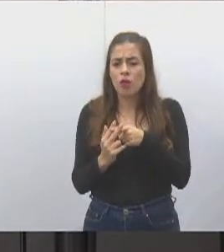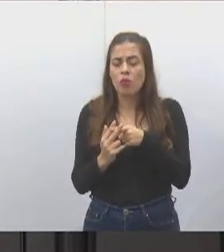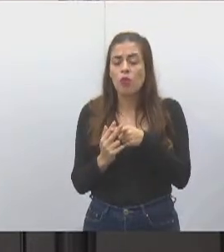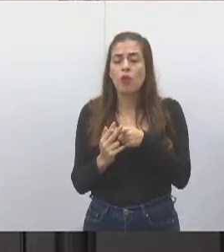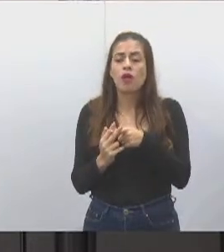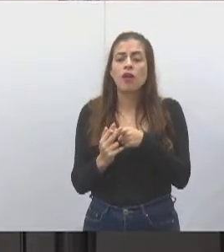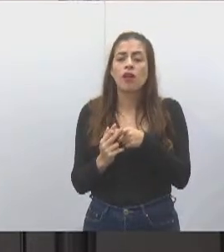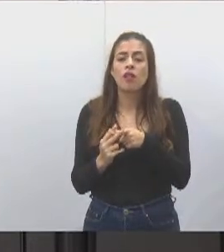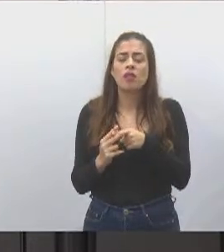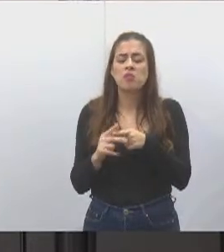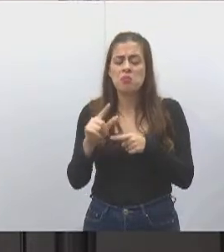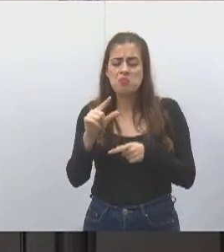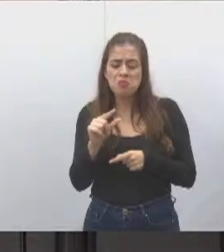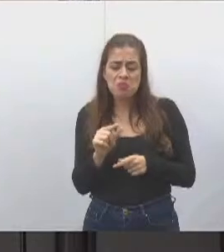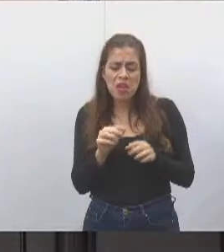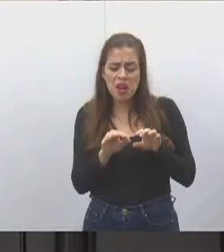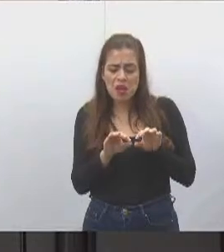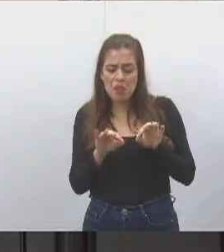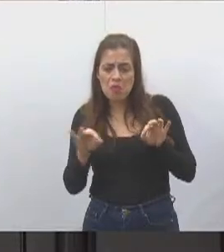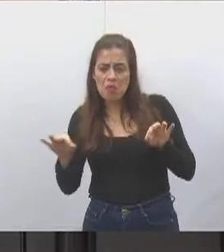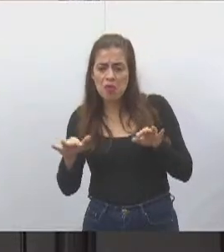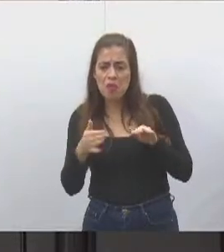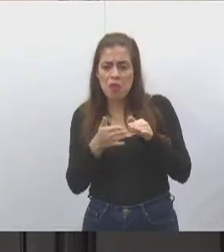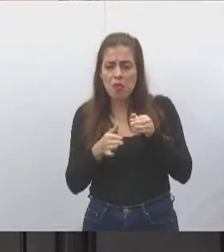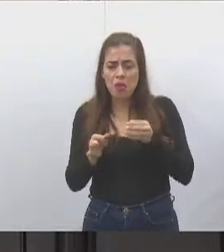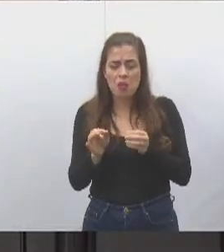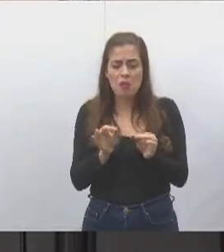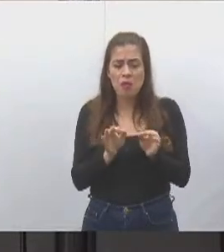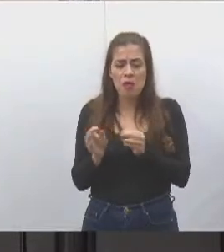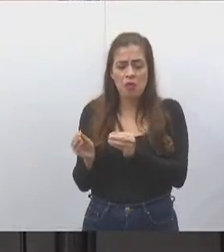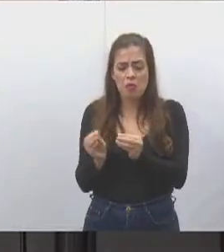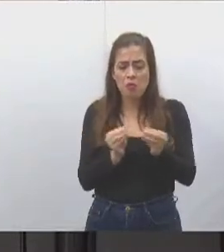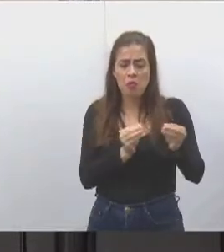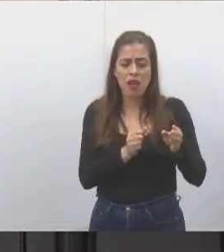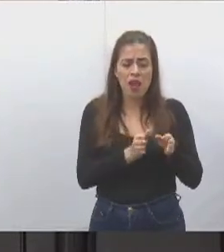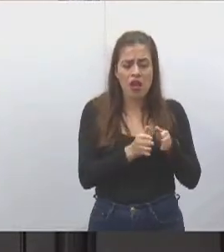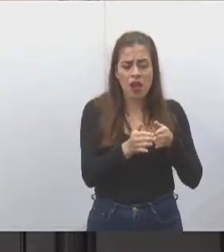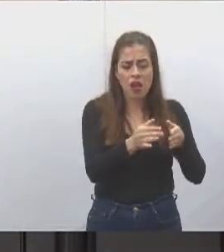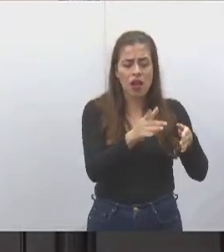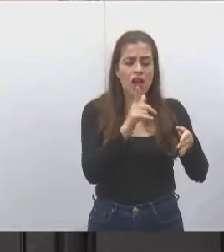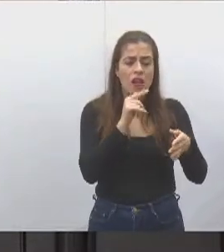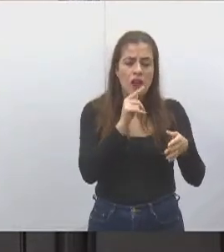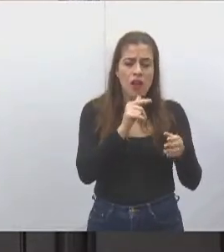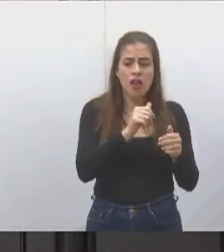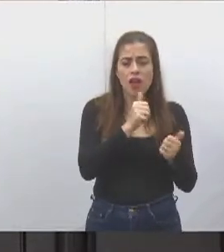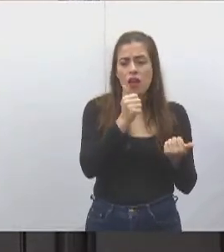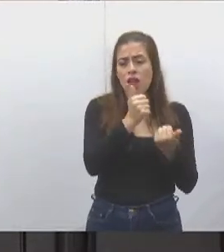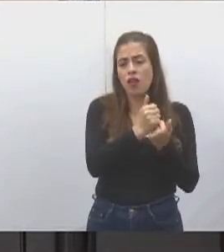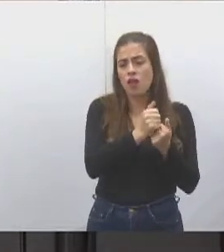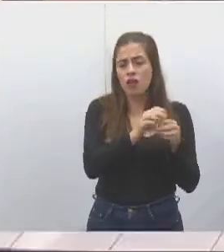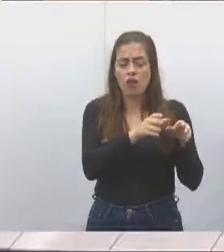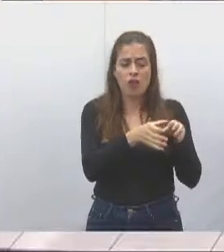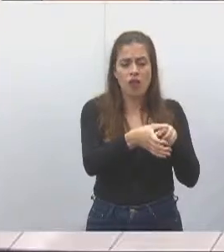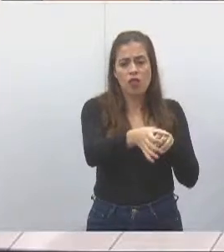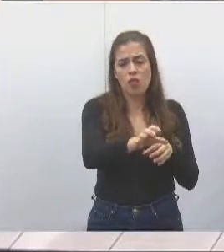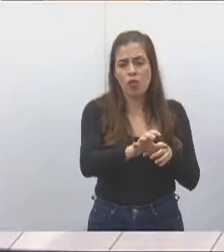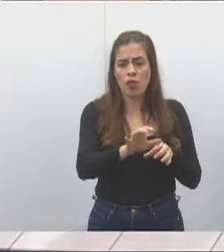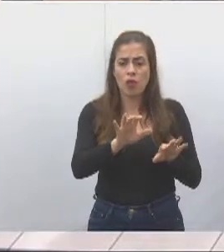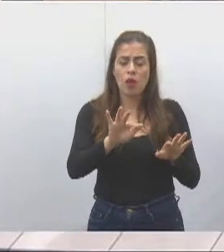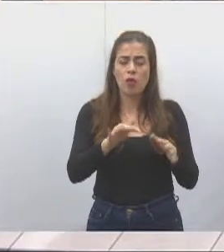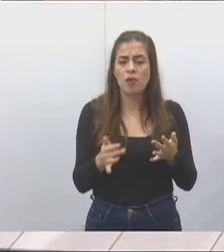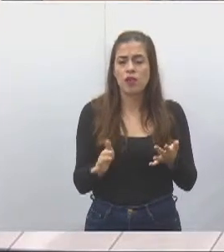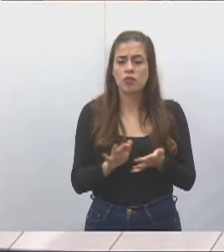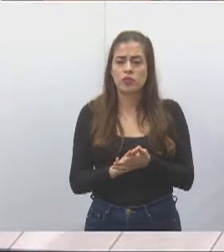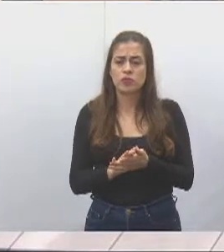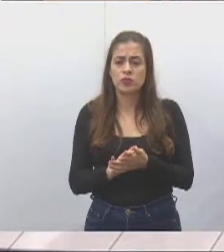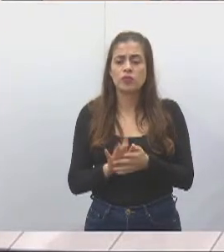Manutenção e pequenas extensões, remanejamentos de água, troca de drone. São aqueles contratados que prestam serviço contínuo